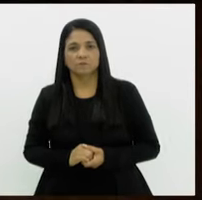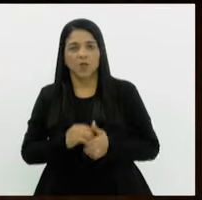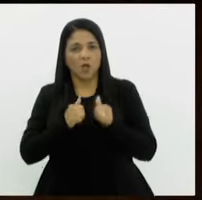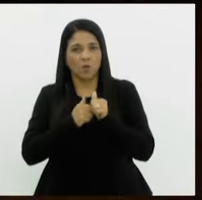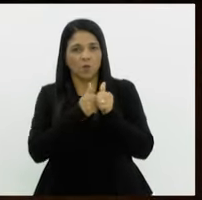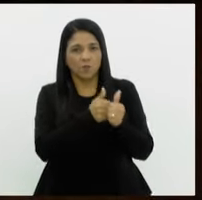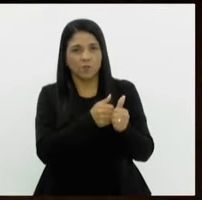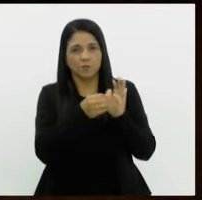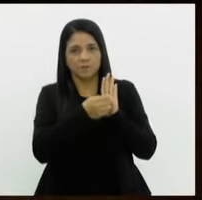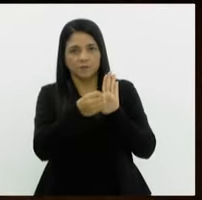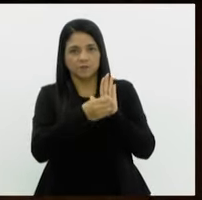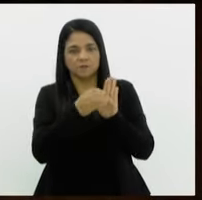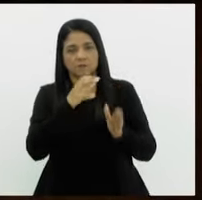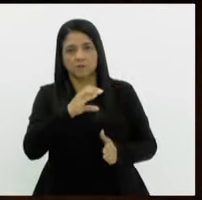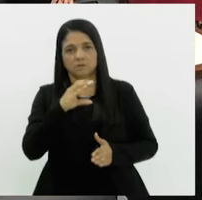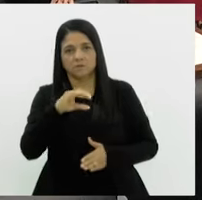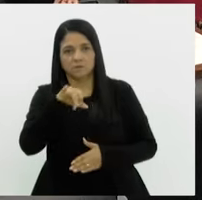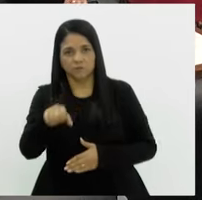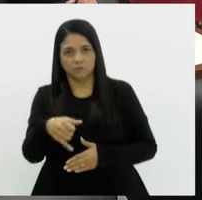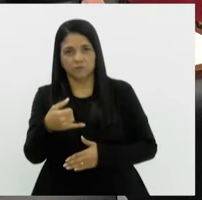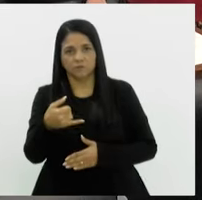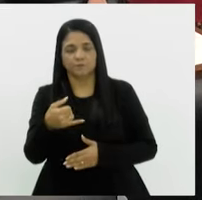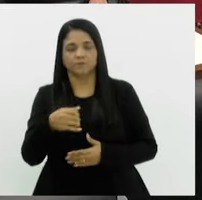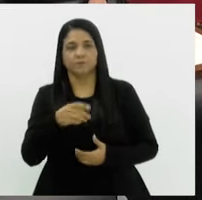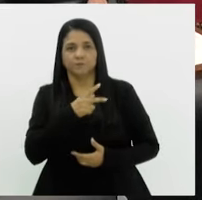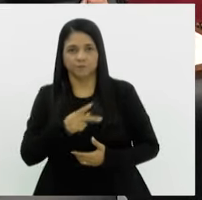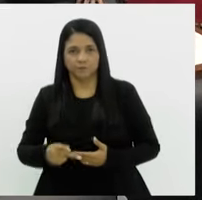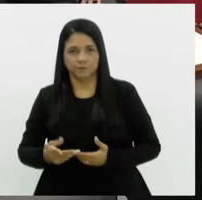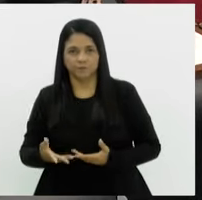Acompanhe o parecer da CCJ, presidente.